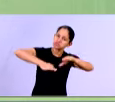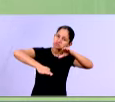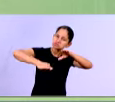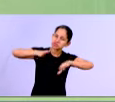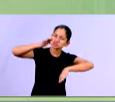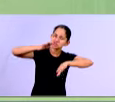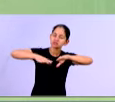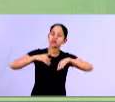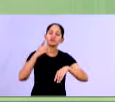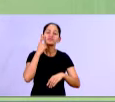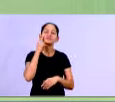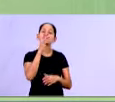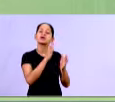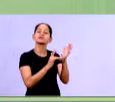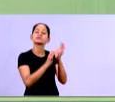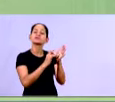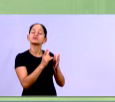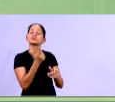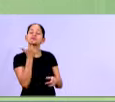45 dividido para 3.000, Rafael, só para...